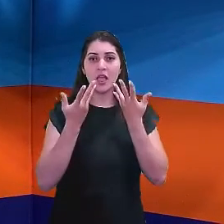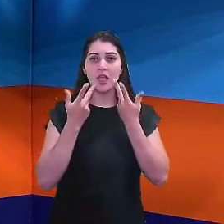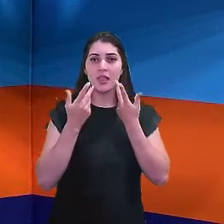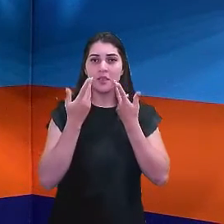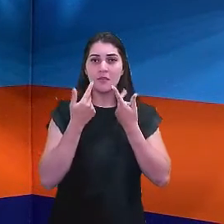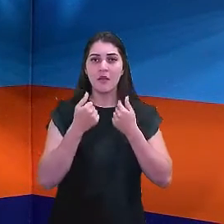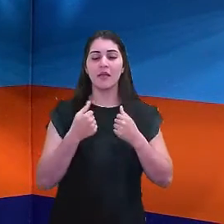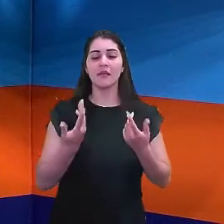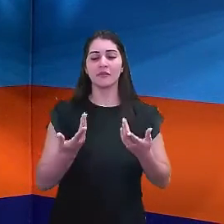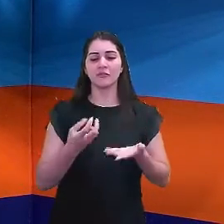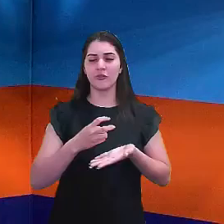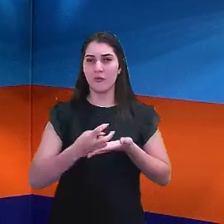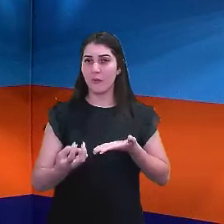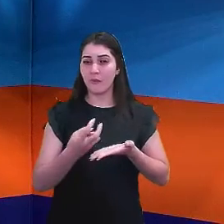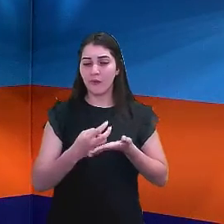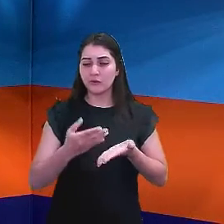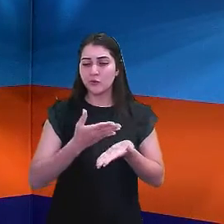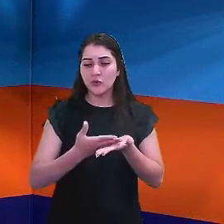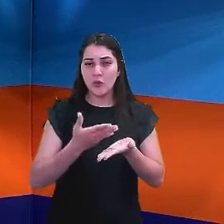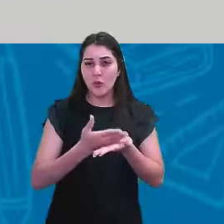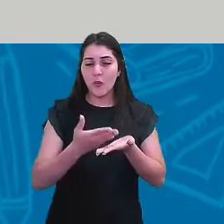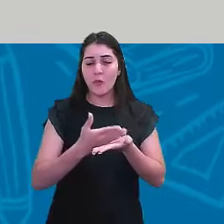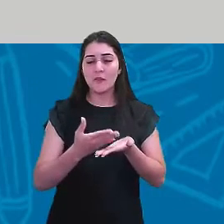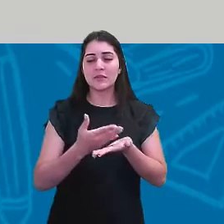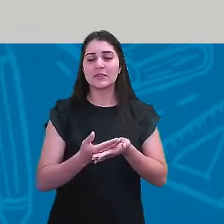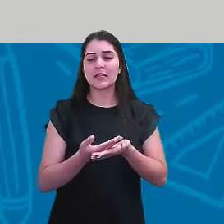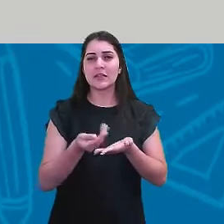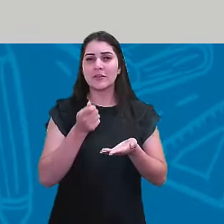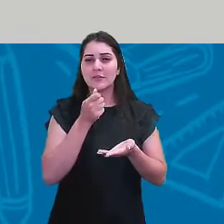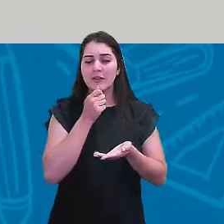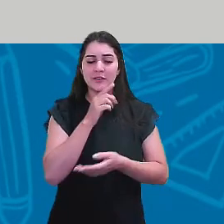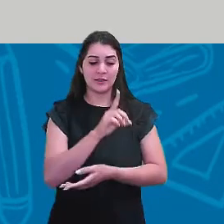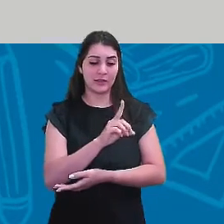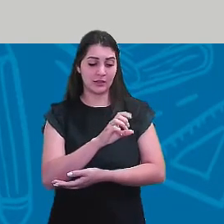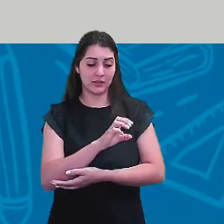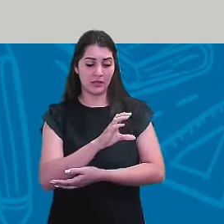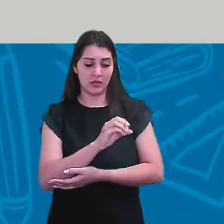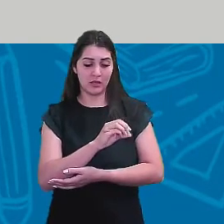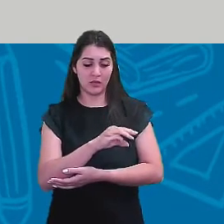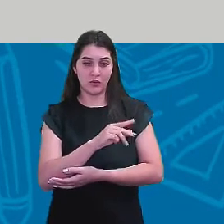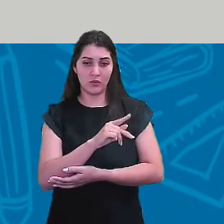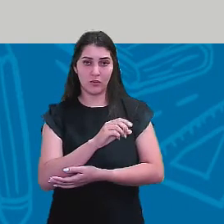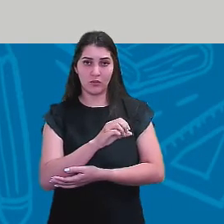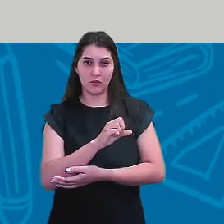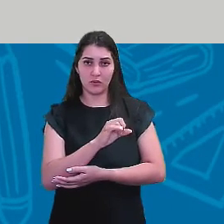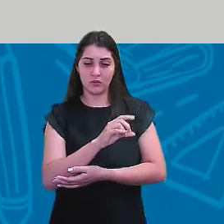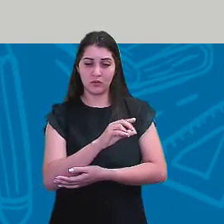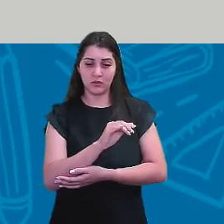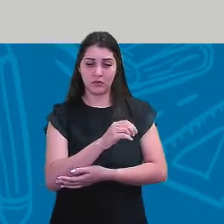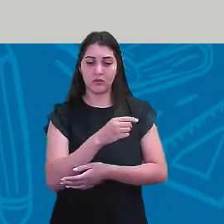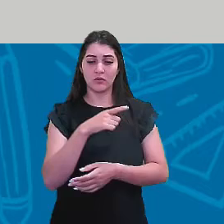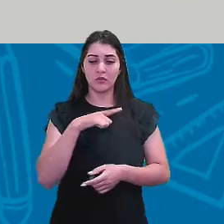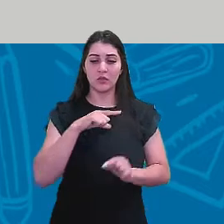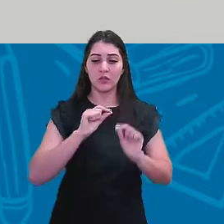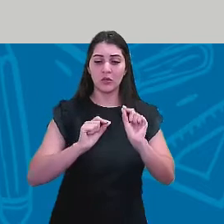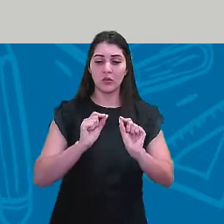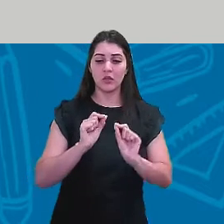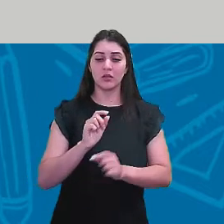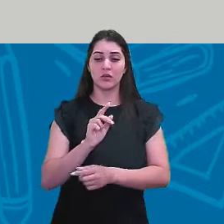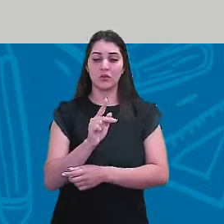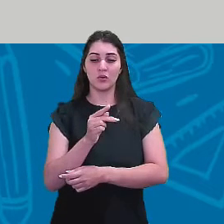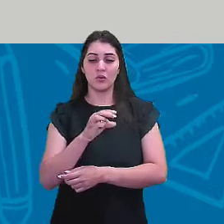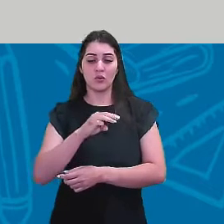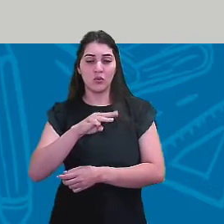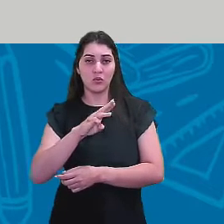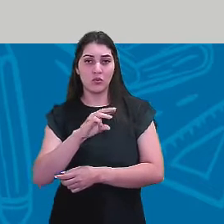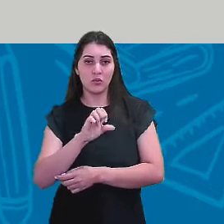não iniciaram a decomposição ainda no solo, tá certo? Logo abaixo encontramos o humus, de cor mais escura, e